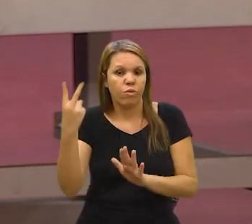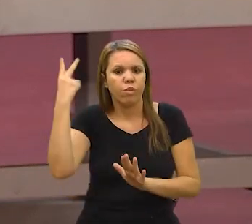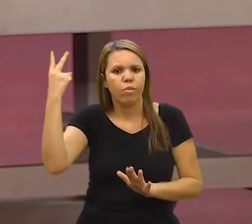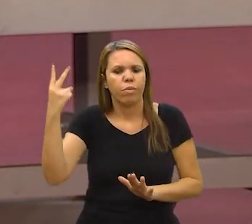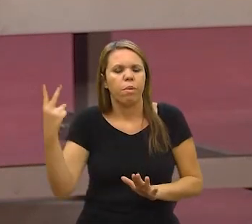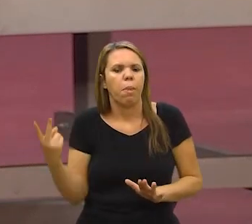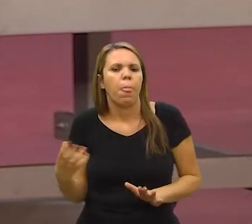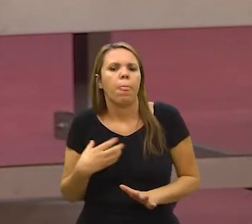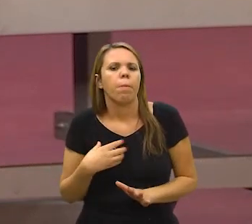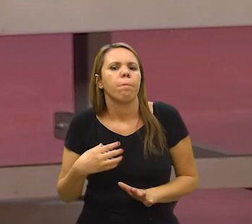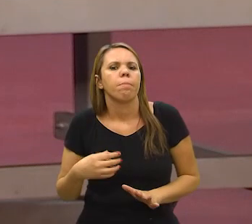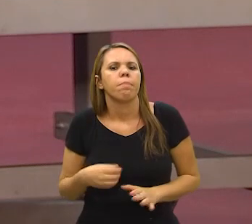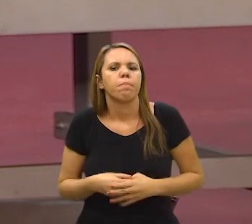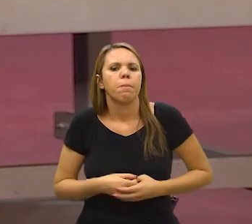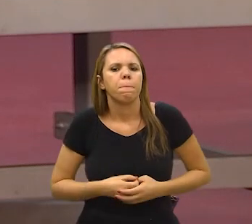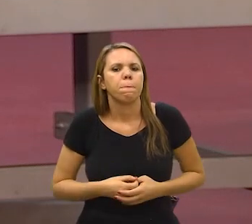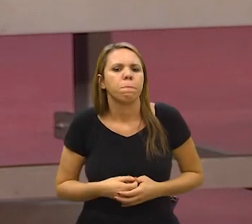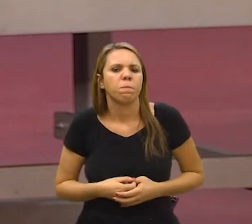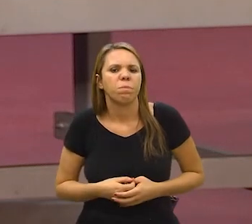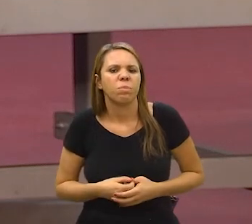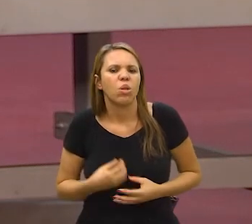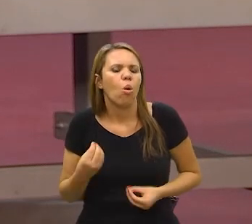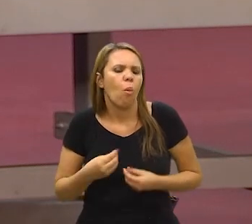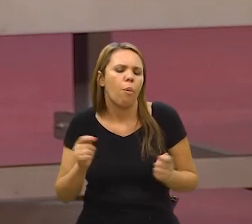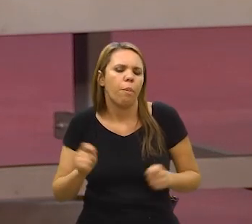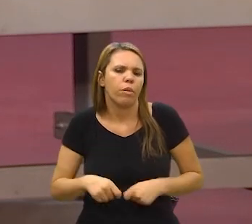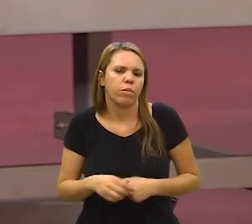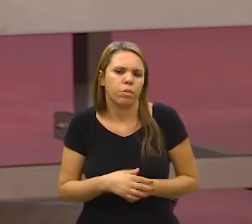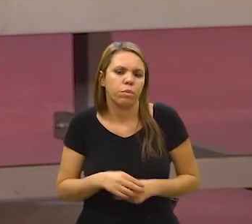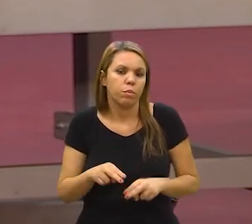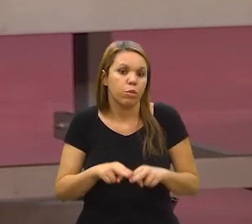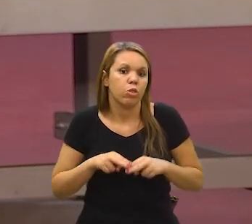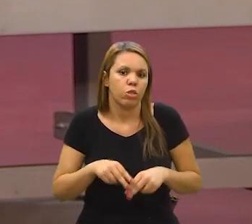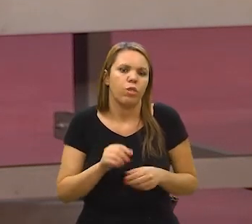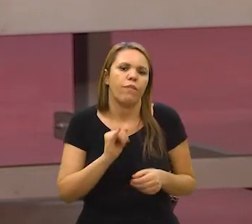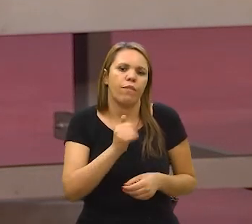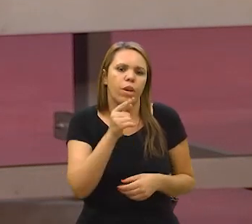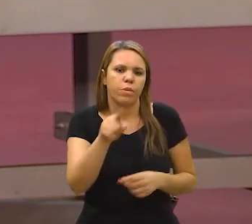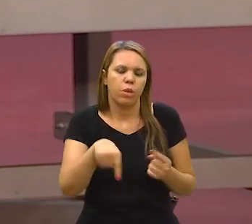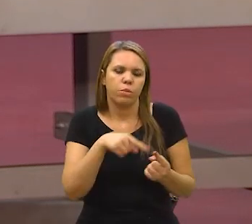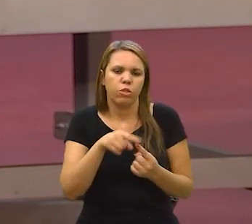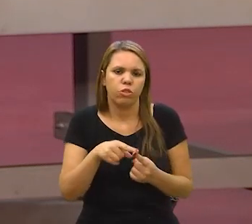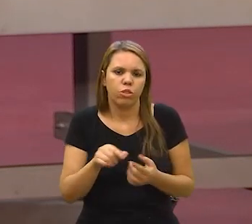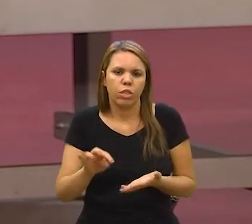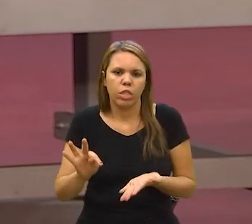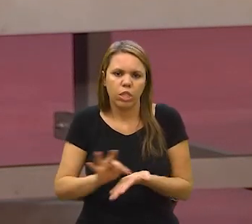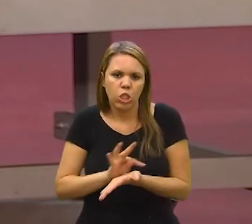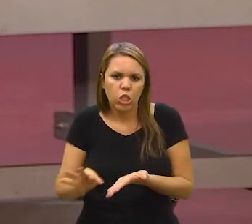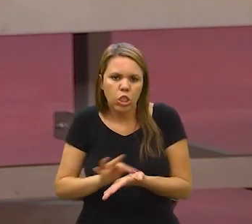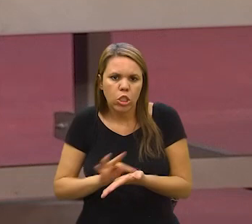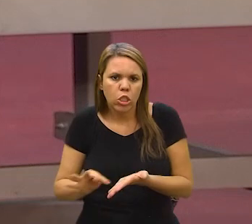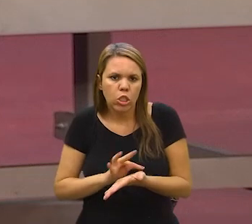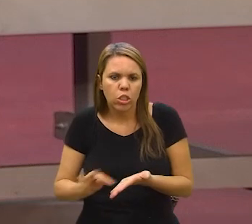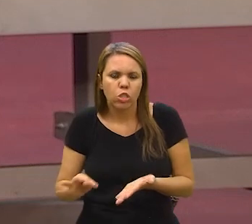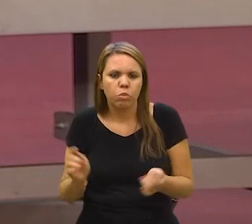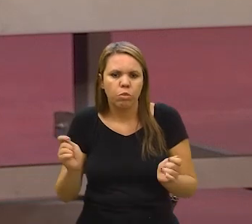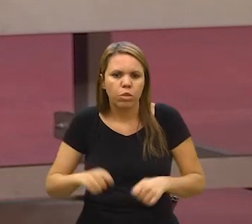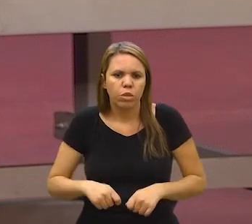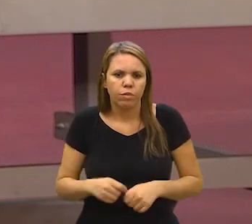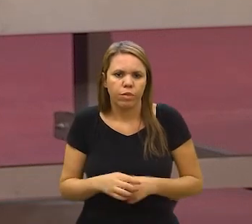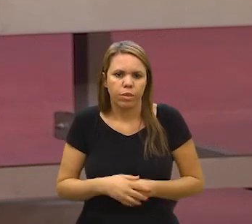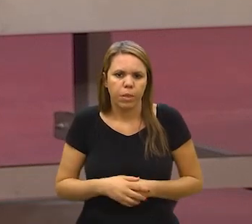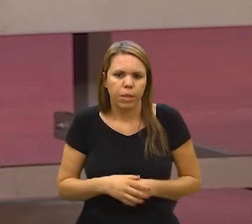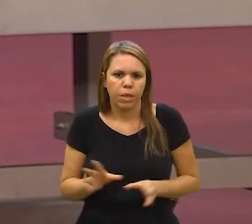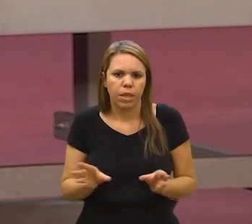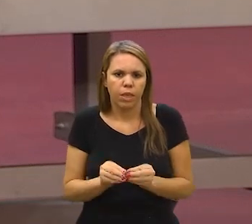o meu valor da forma como eu posso. Por isso que eu falo para você, o meu objetivo em Tóquio é jogar o melhor